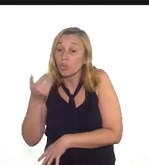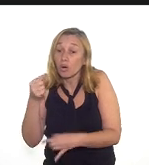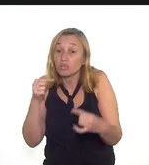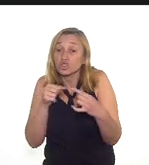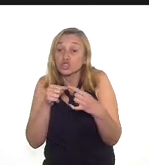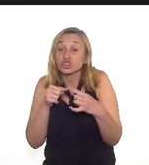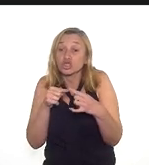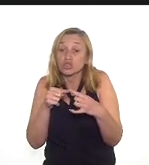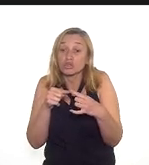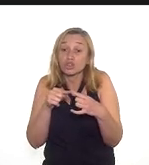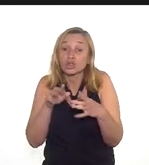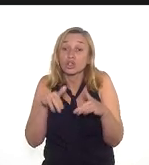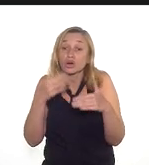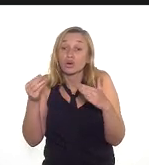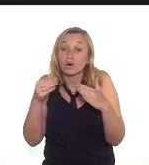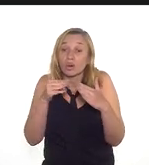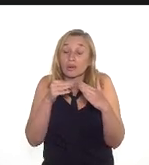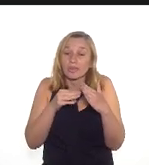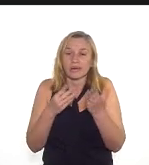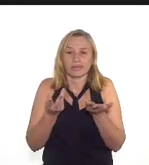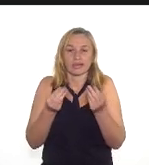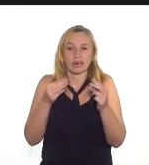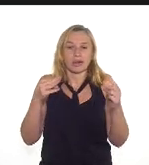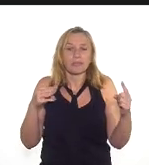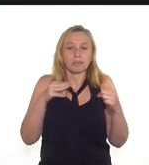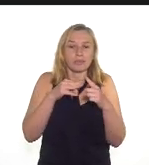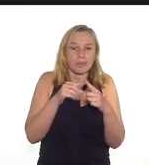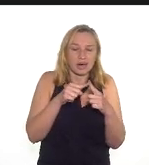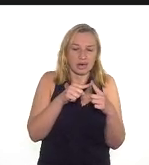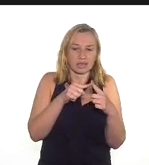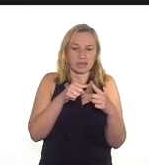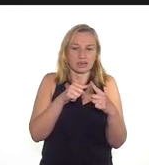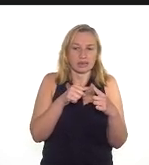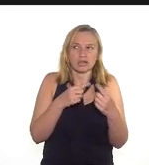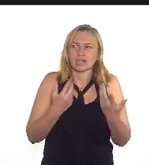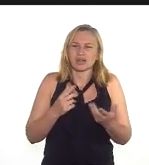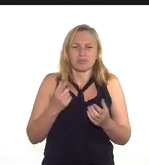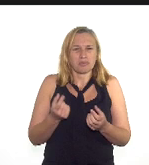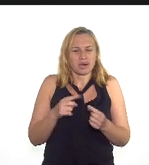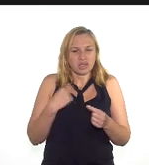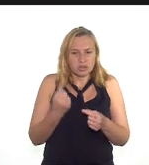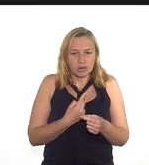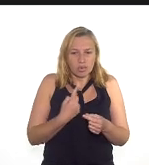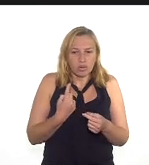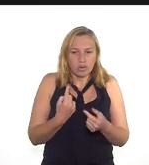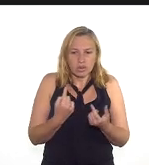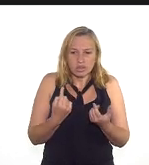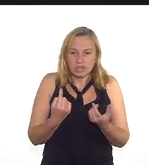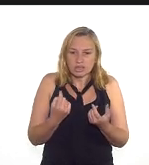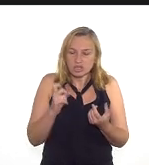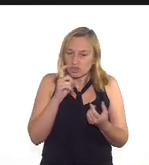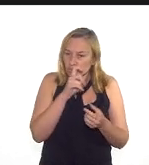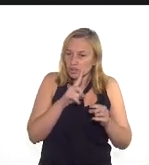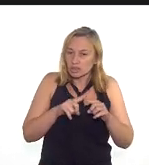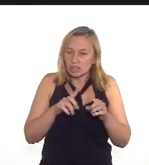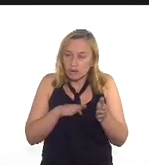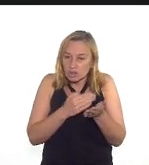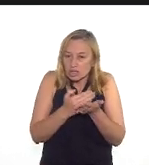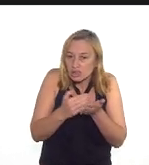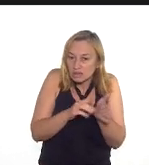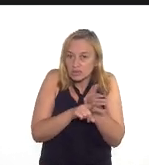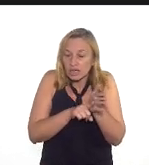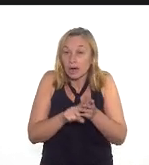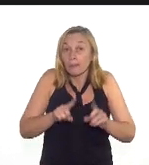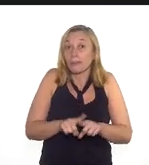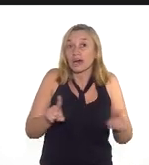se alcançar e qual as métricas propostas. Poxa, isso... para nós era incipiente para quem está começando a fiscalizar, mas mais do que